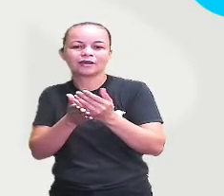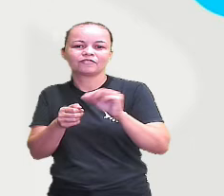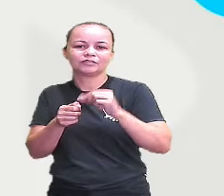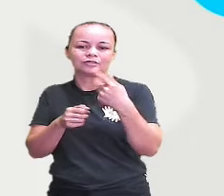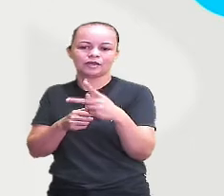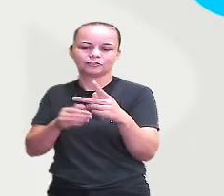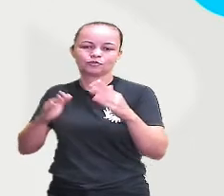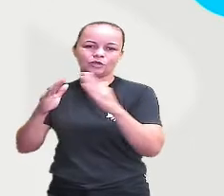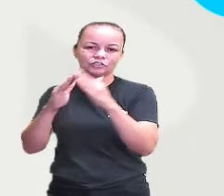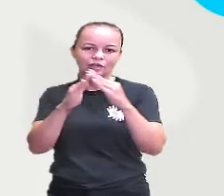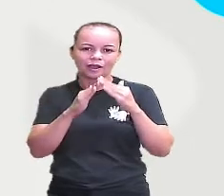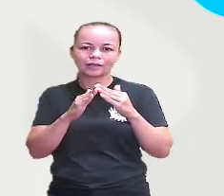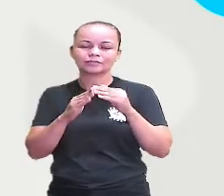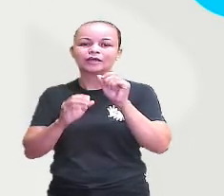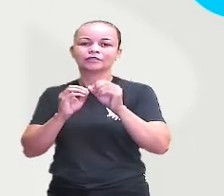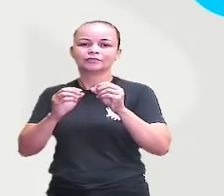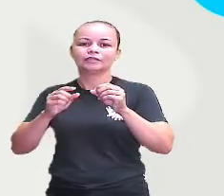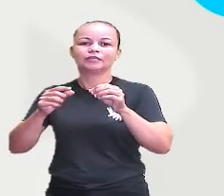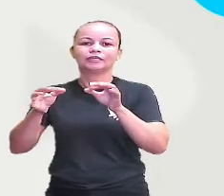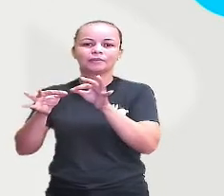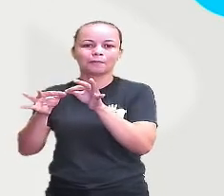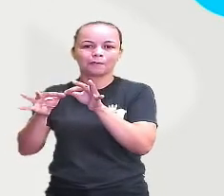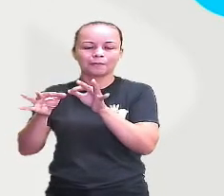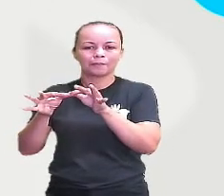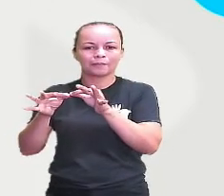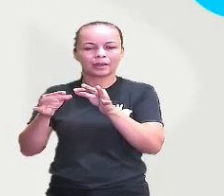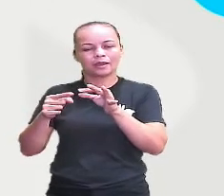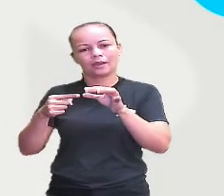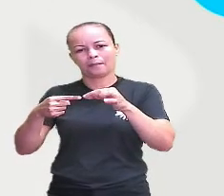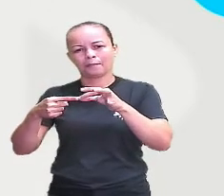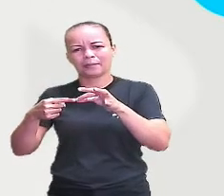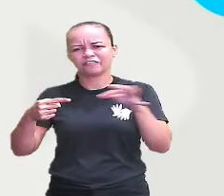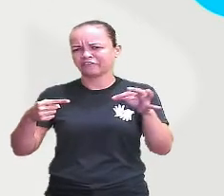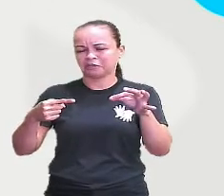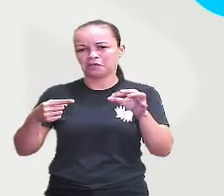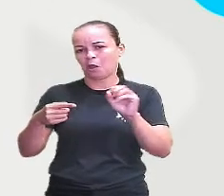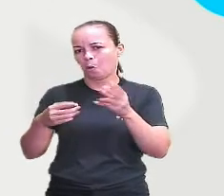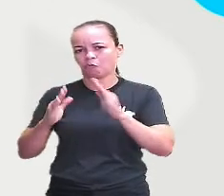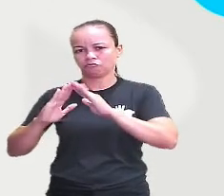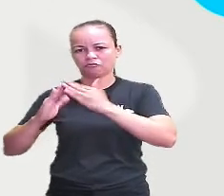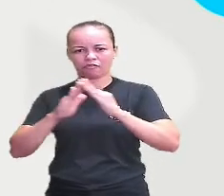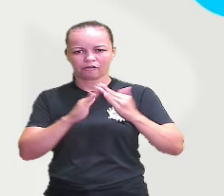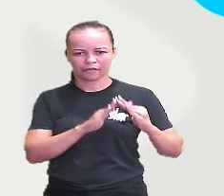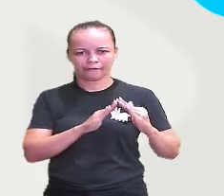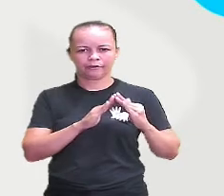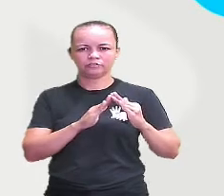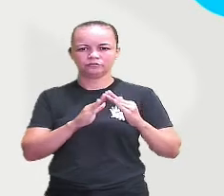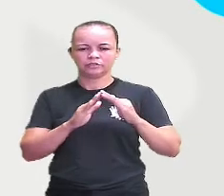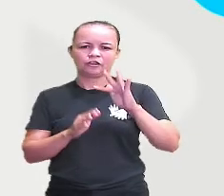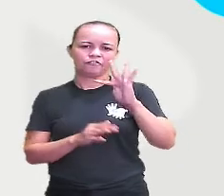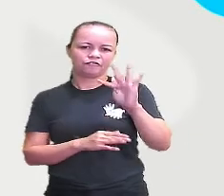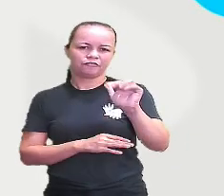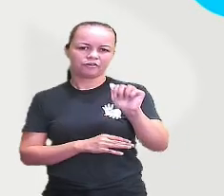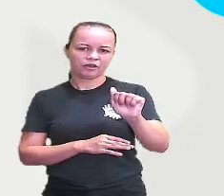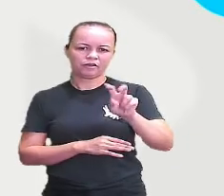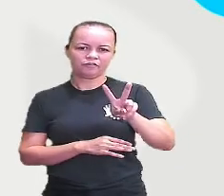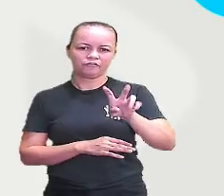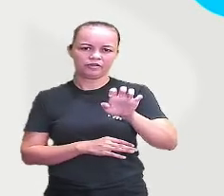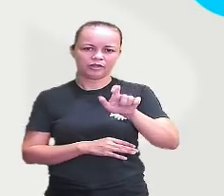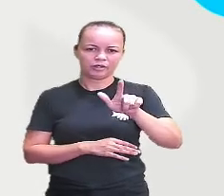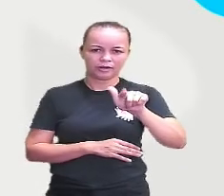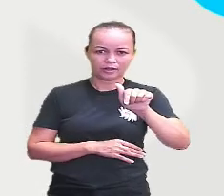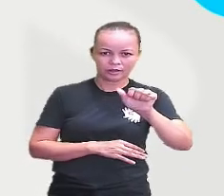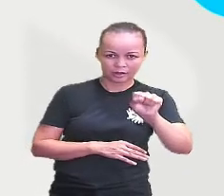periferias, onde a gente chama de favelas. É um nome bonito para se dar, favelas, popularmente